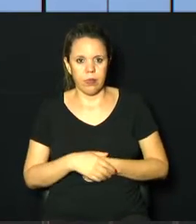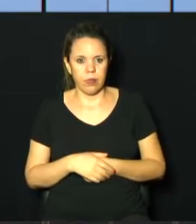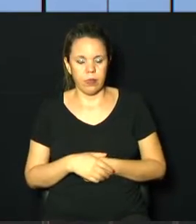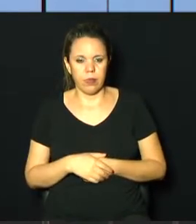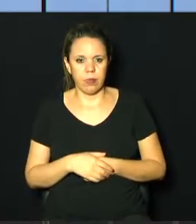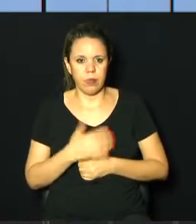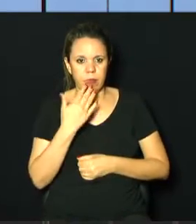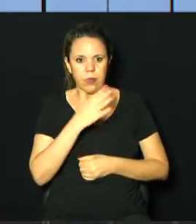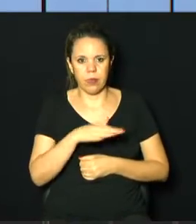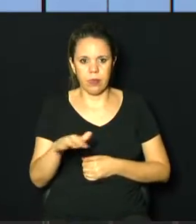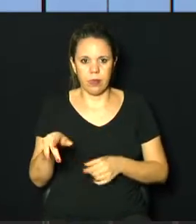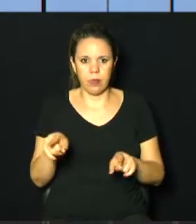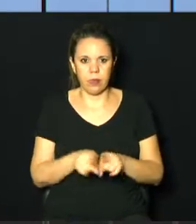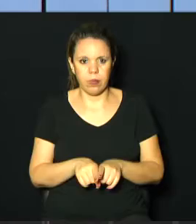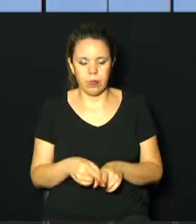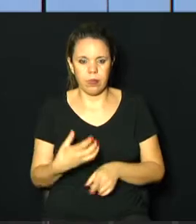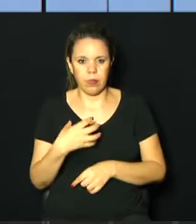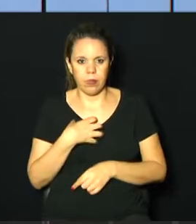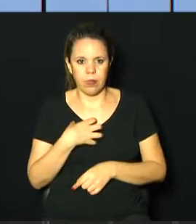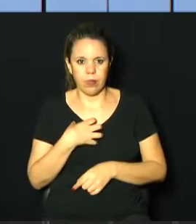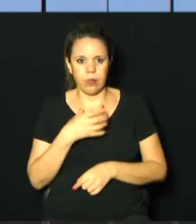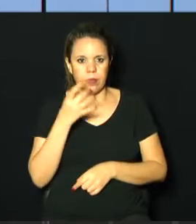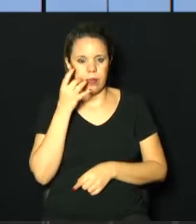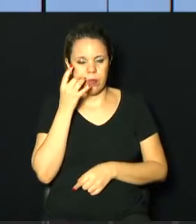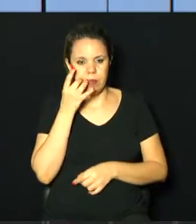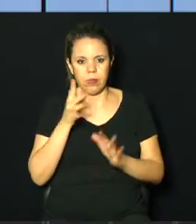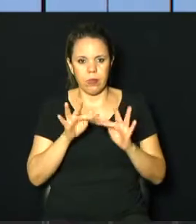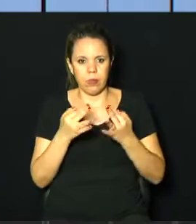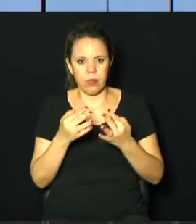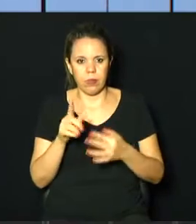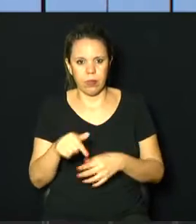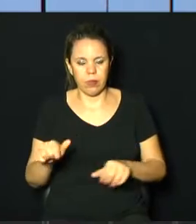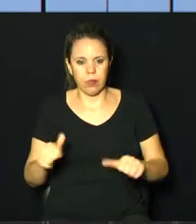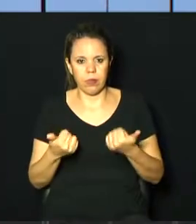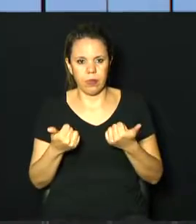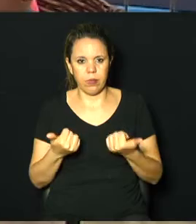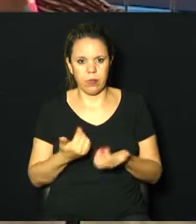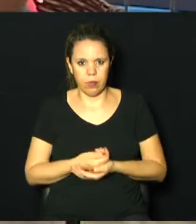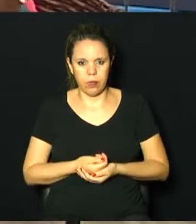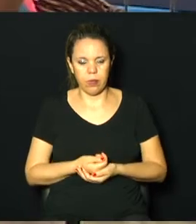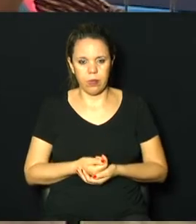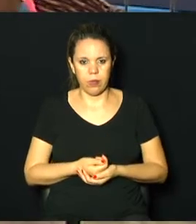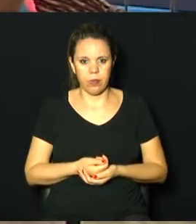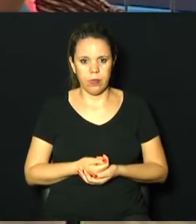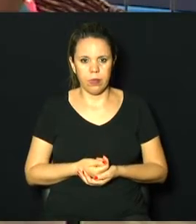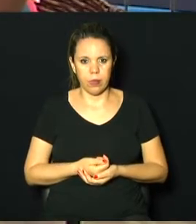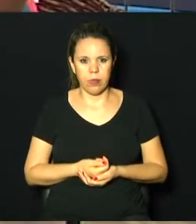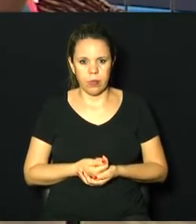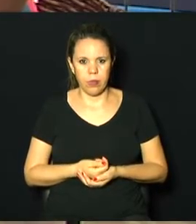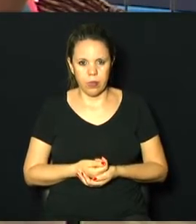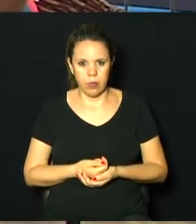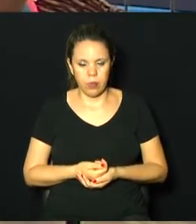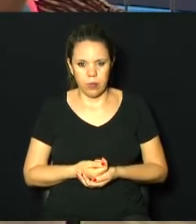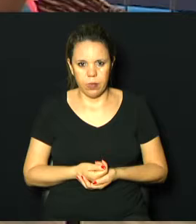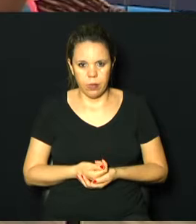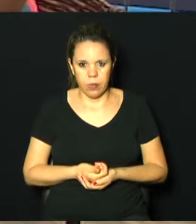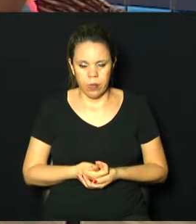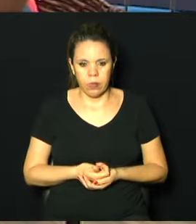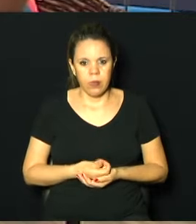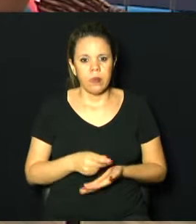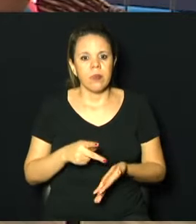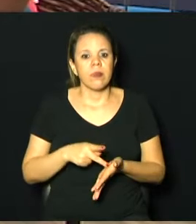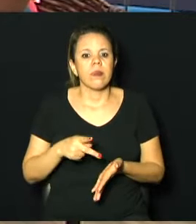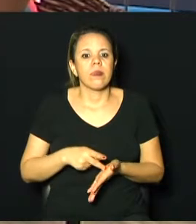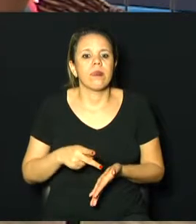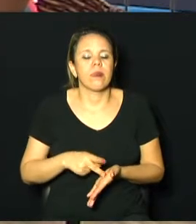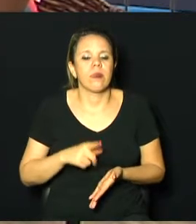E a criançada também sente bem a presença dos pais, né? Isso foi positivo, então. Isso é positivo. Na verdade,